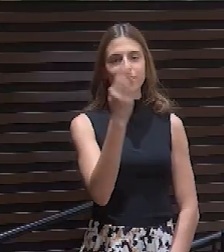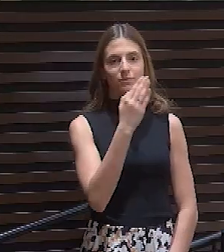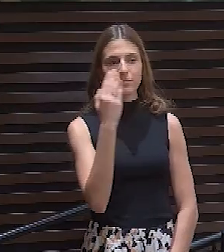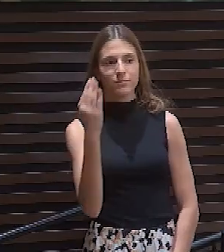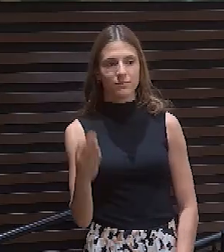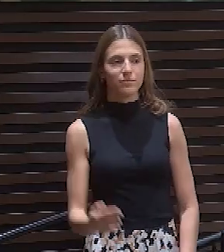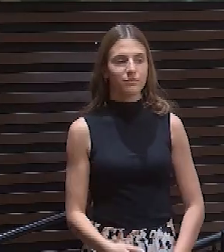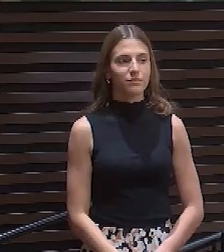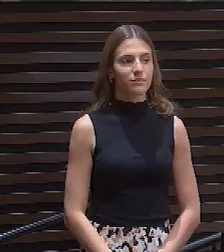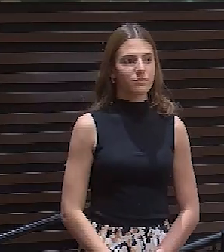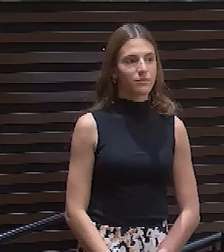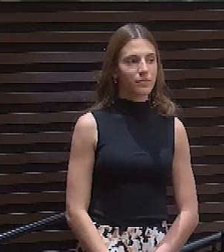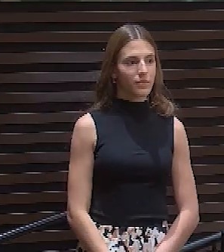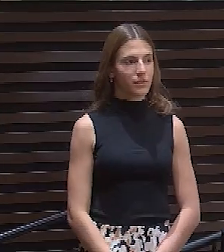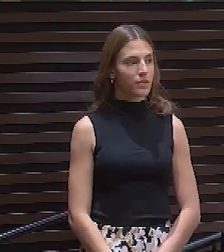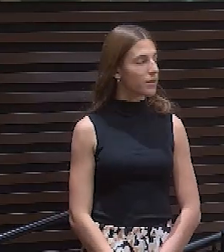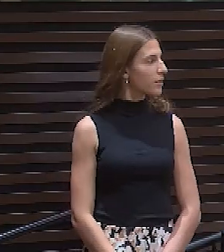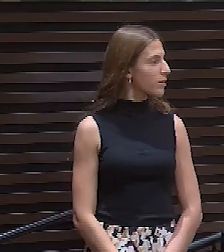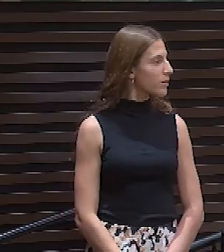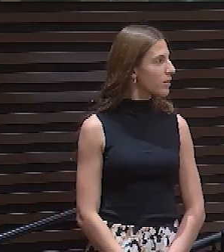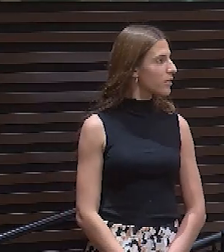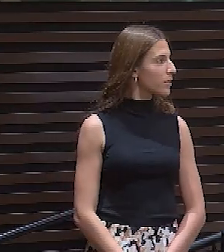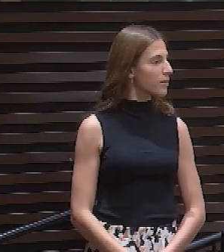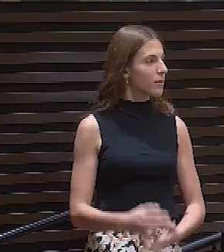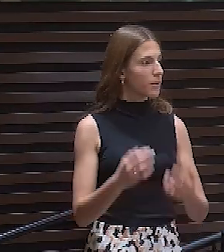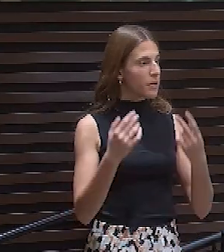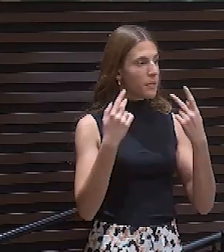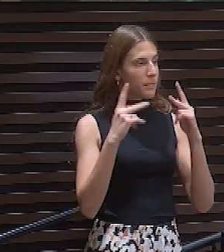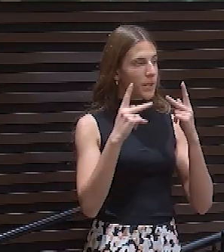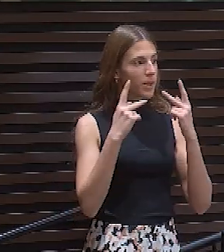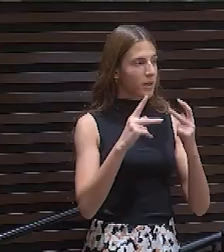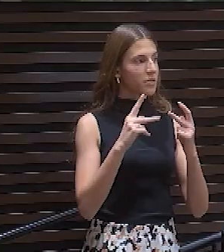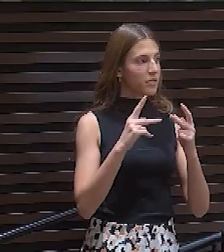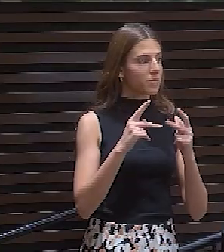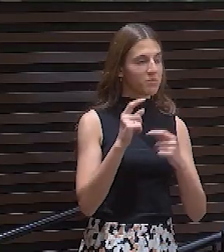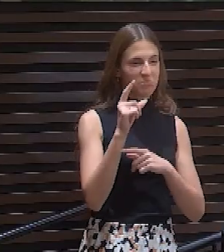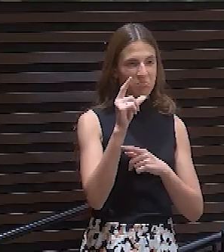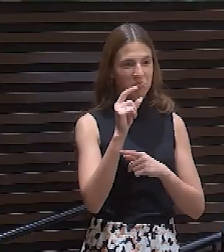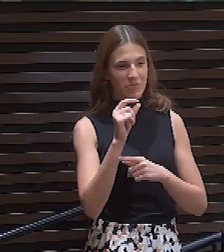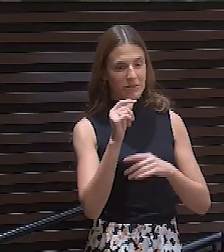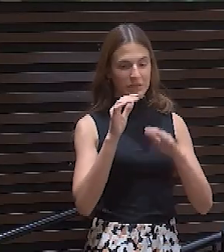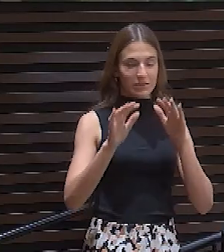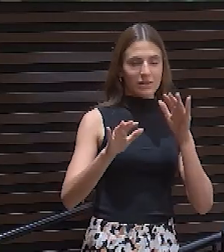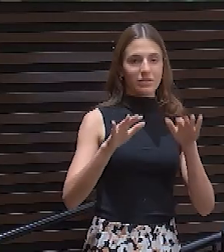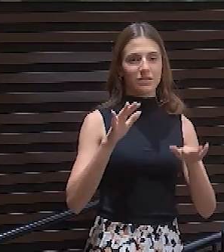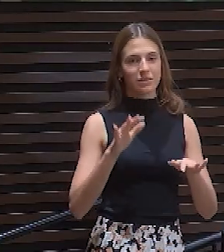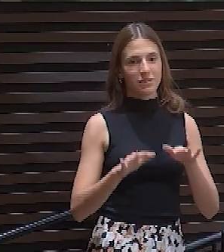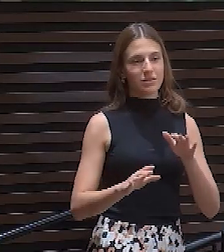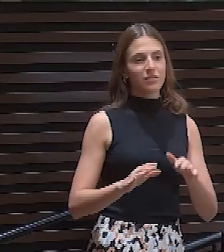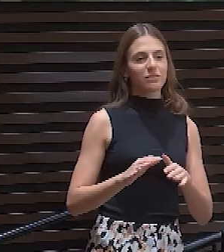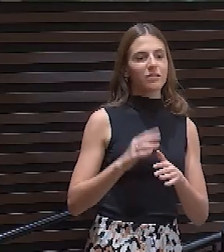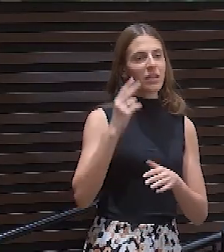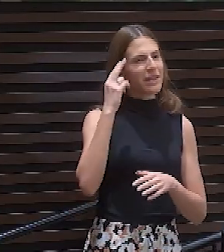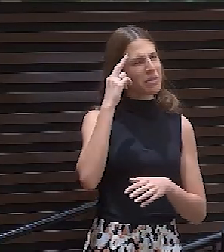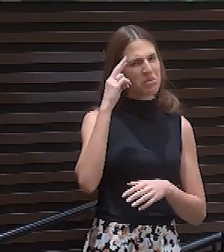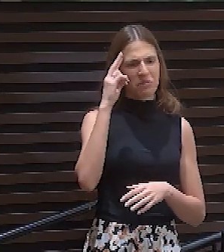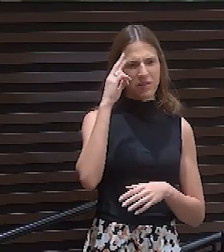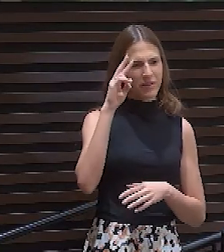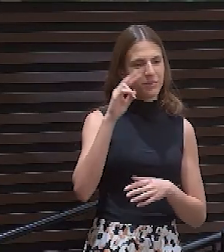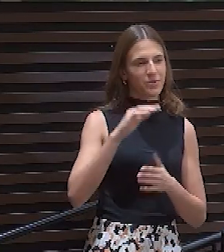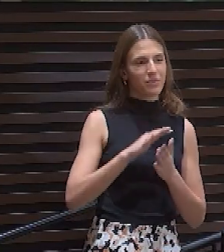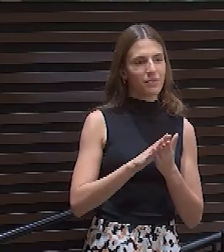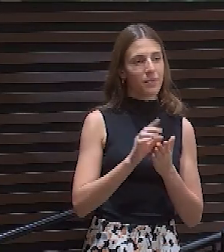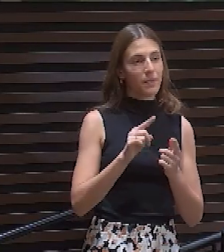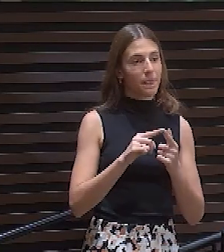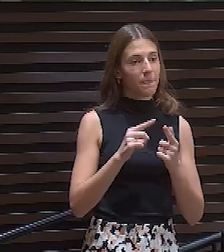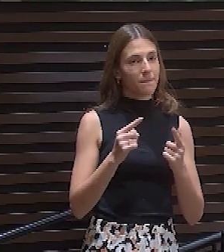e estou pregando assim meio... Até as letras fogem, mas estou em tratamento